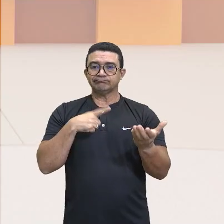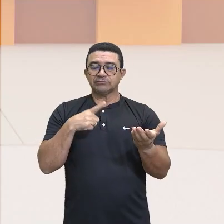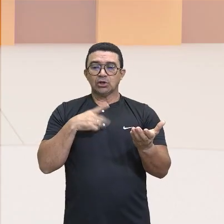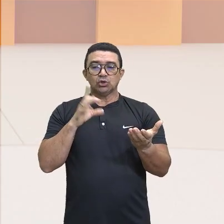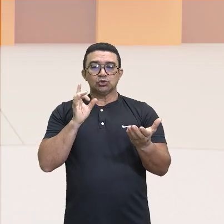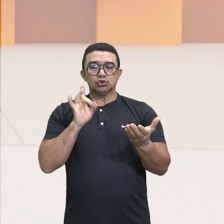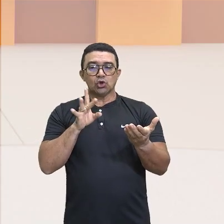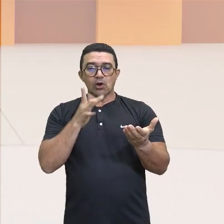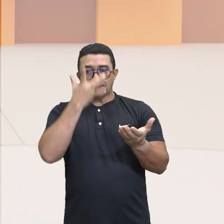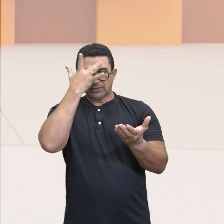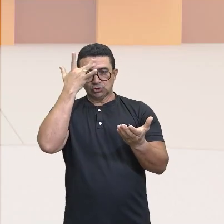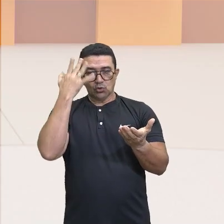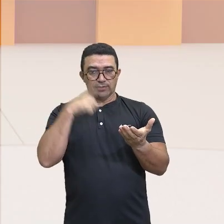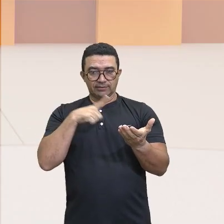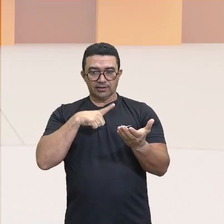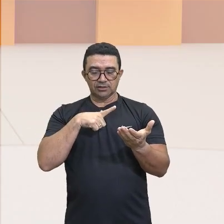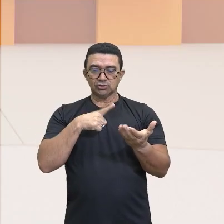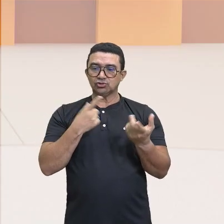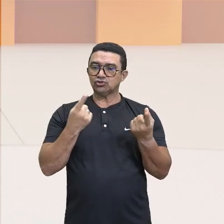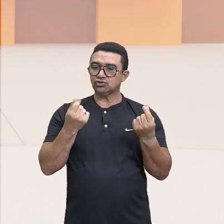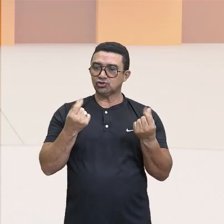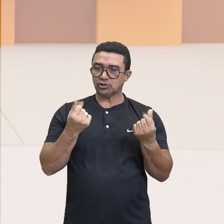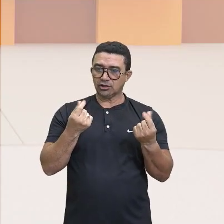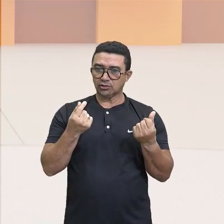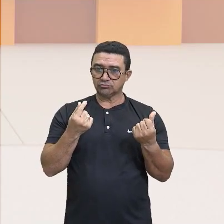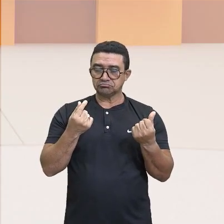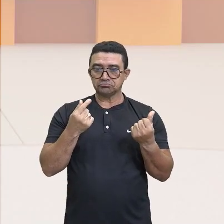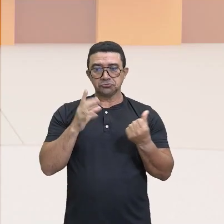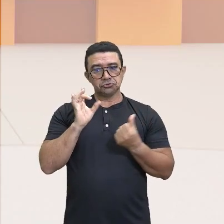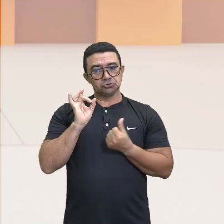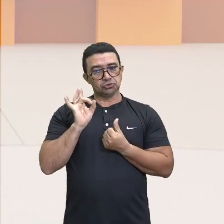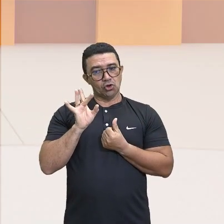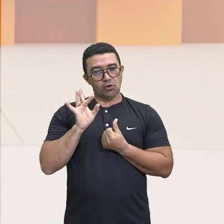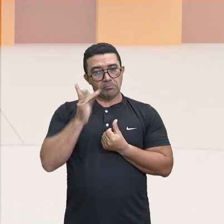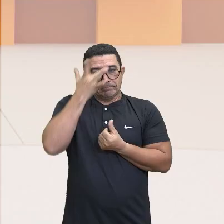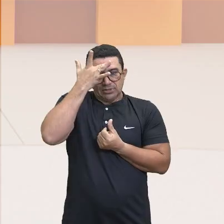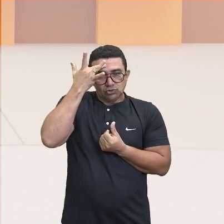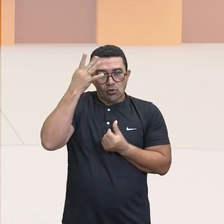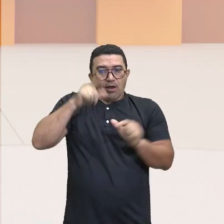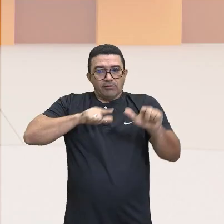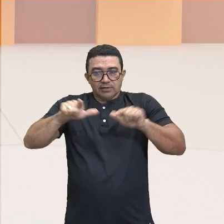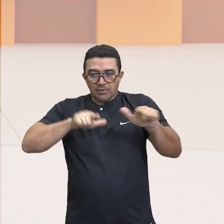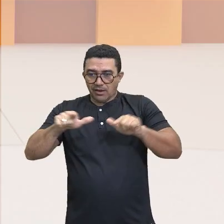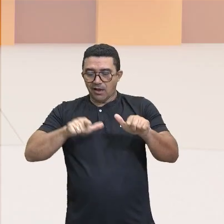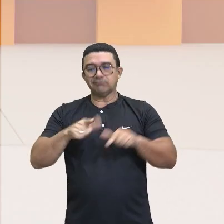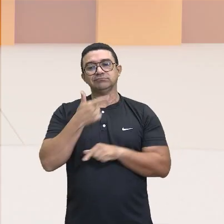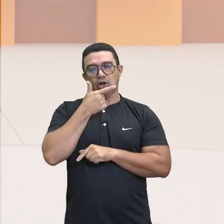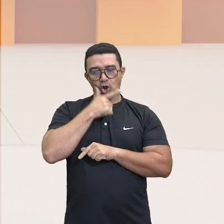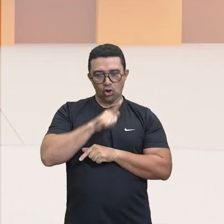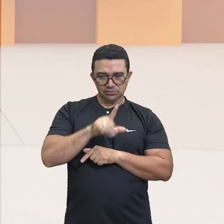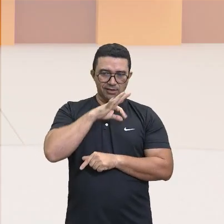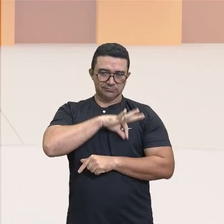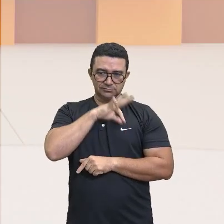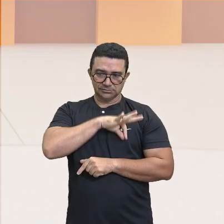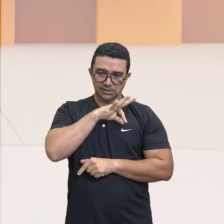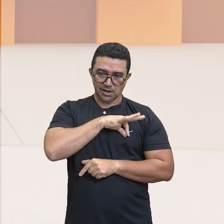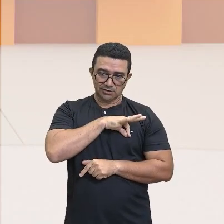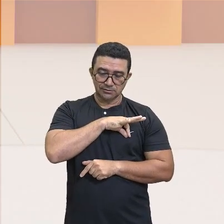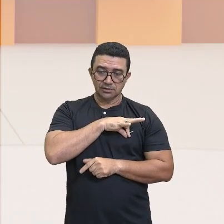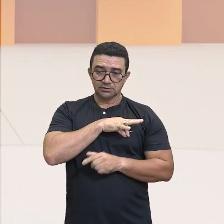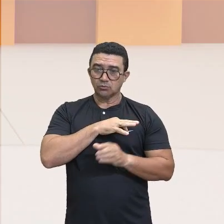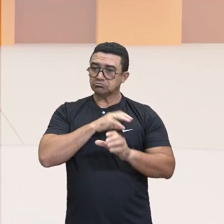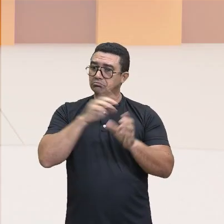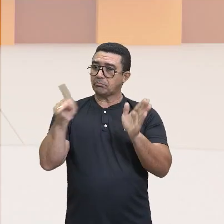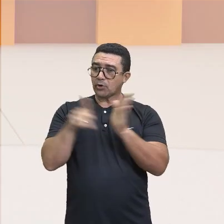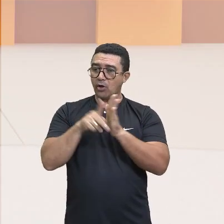vai ter acesso à questão do dinheiro, né, quem trabalhar, quem tiver acesso ali a uma renda. E o sistema